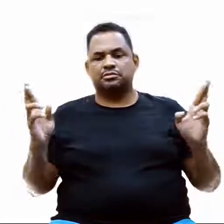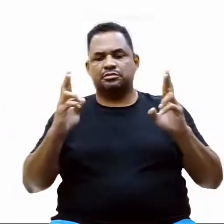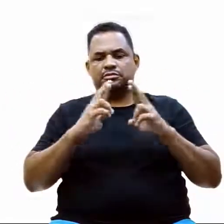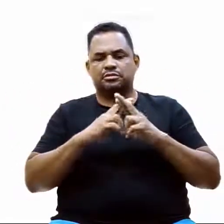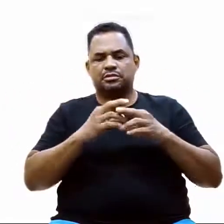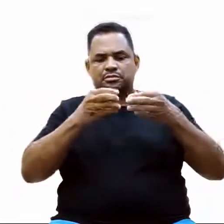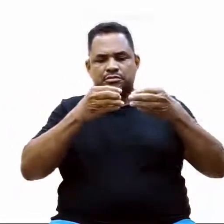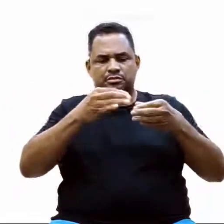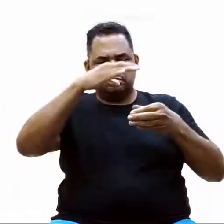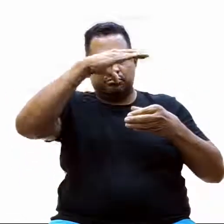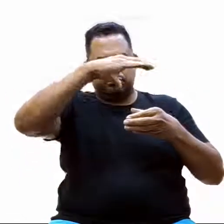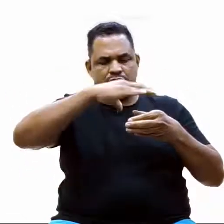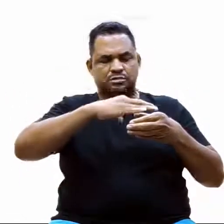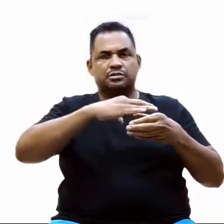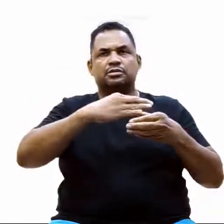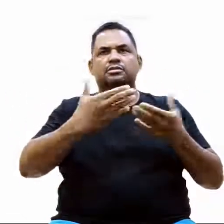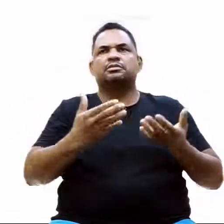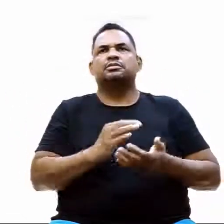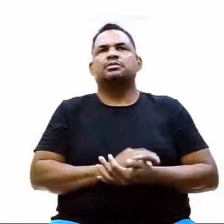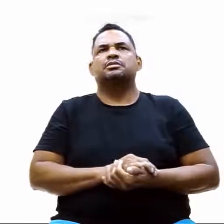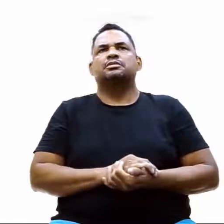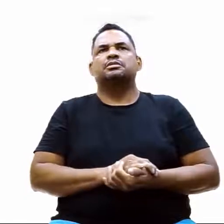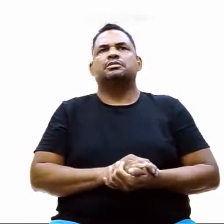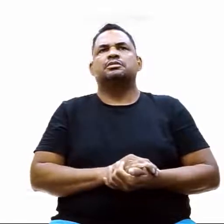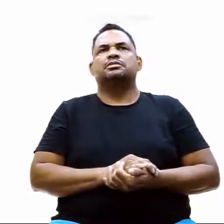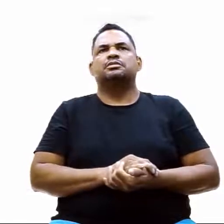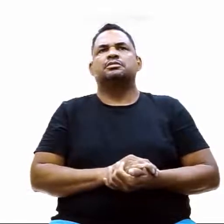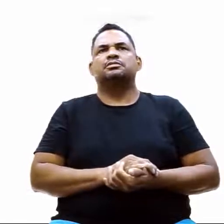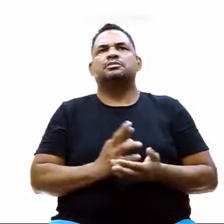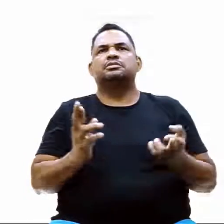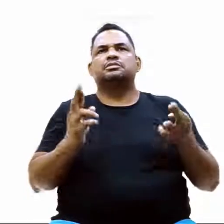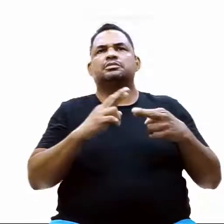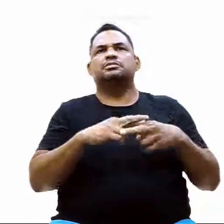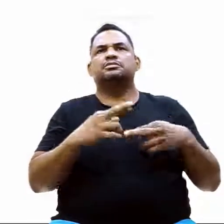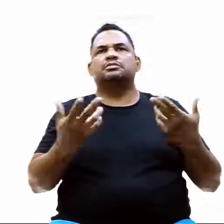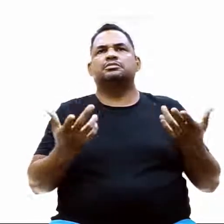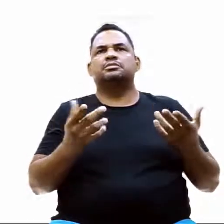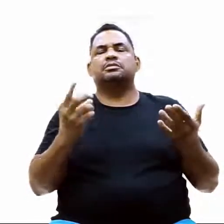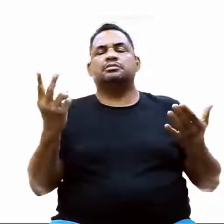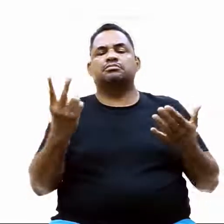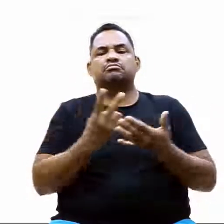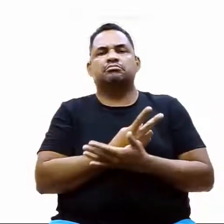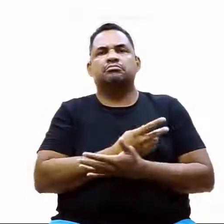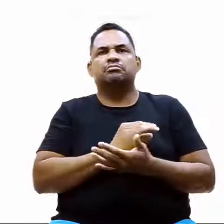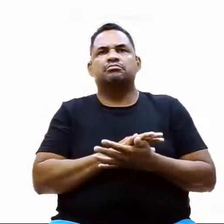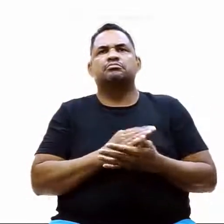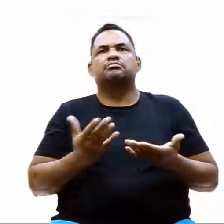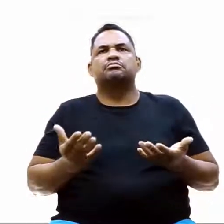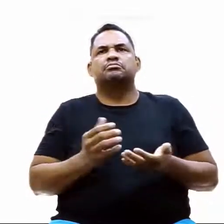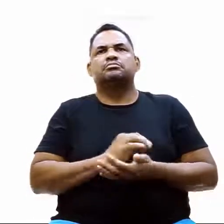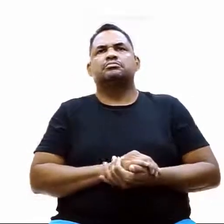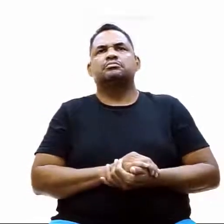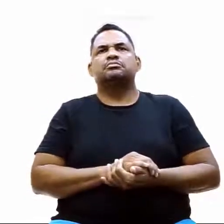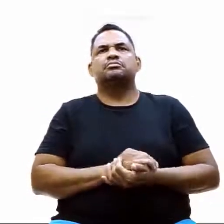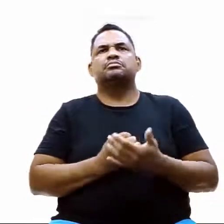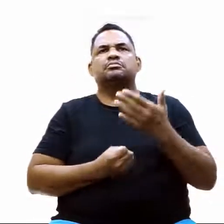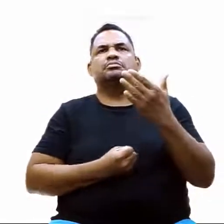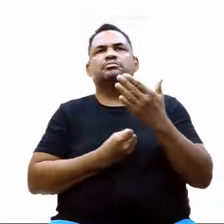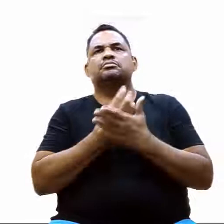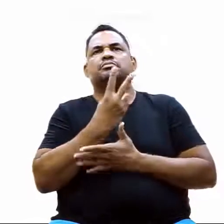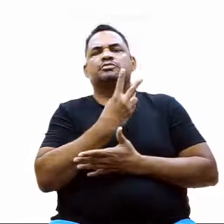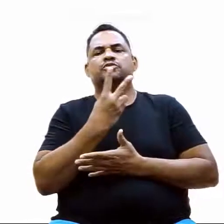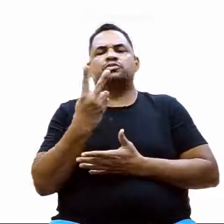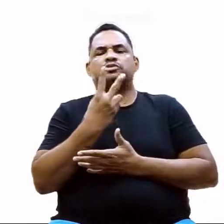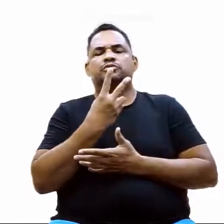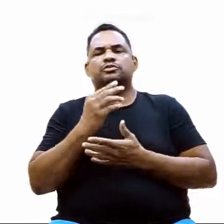fechado. Da reação, quer dizer, quando a reação aconteceu, surgiram dois